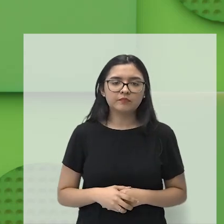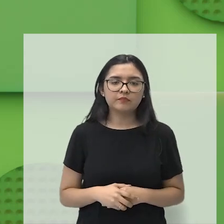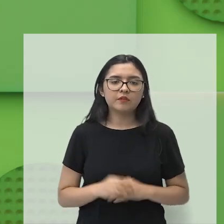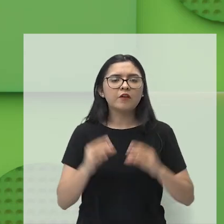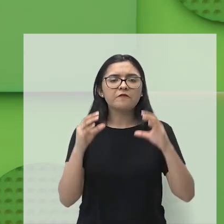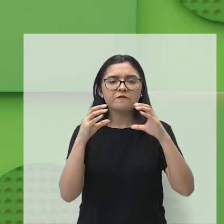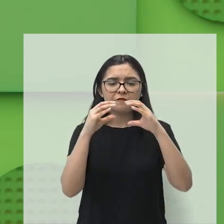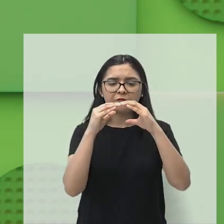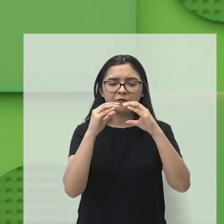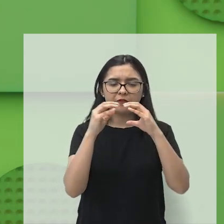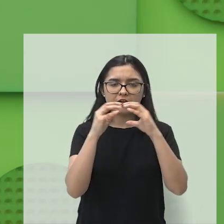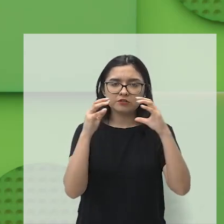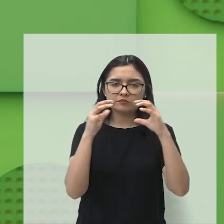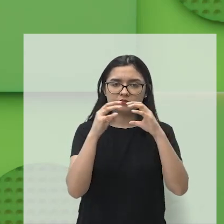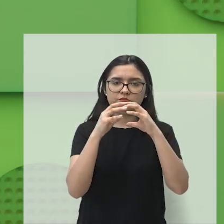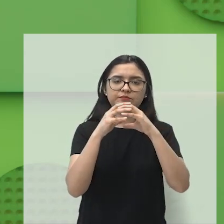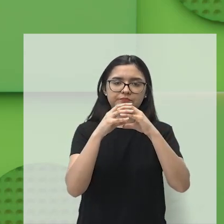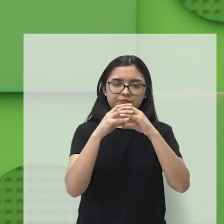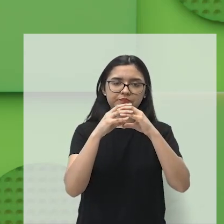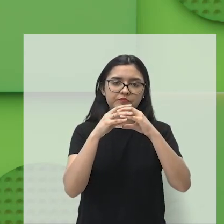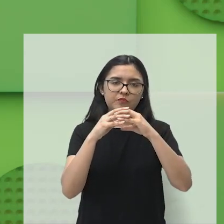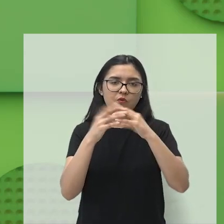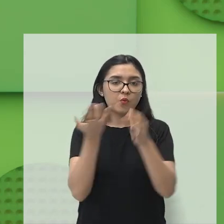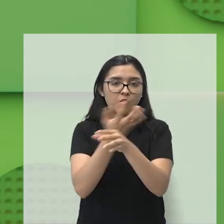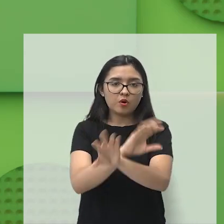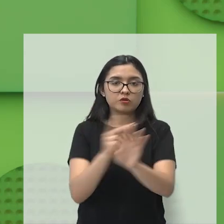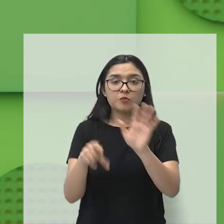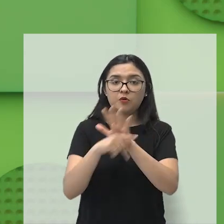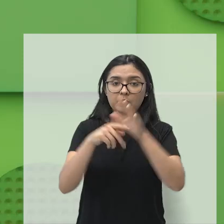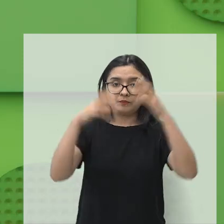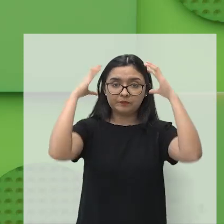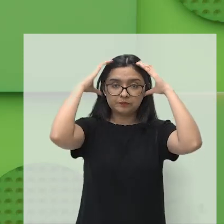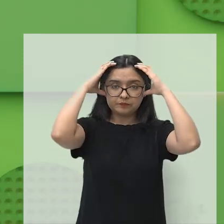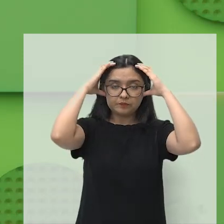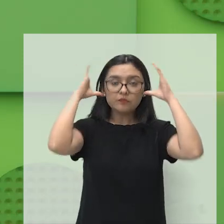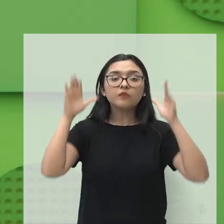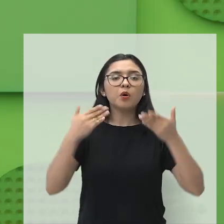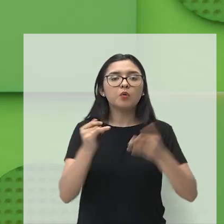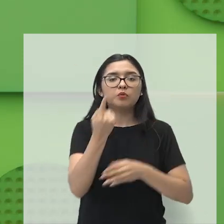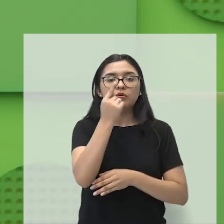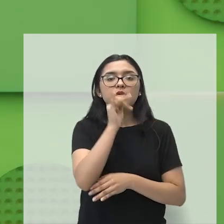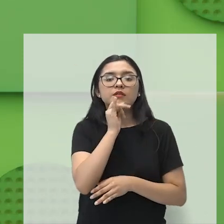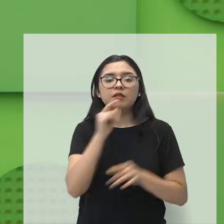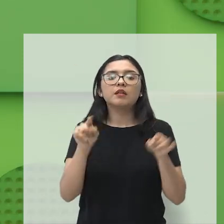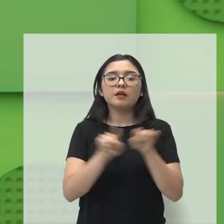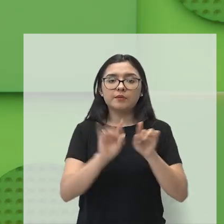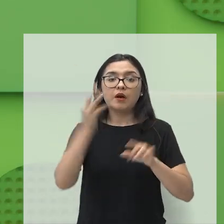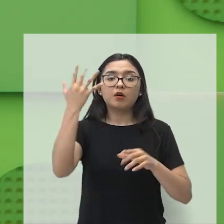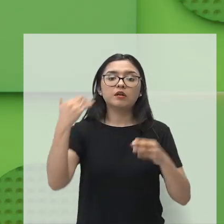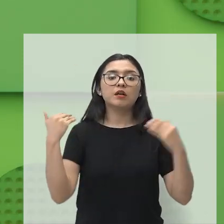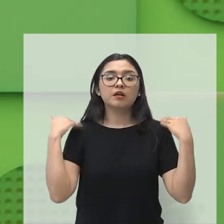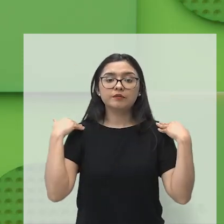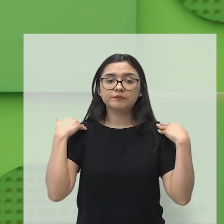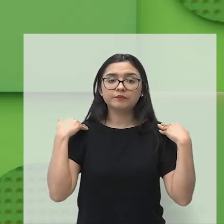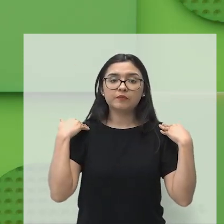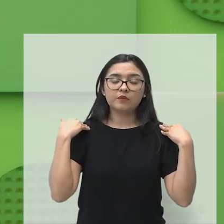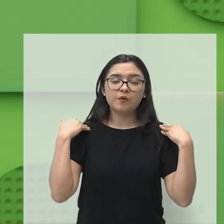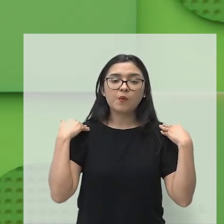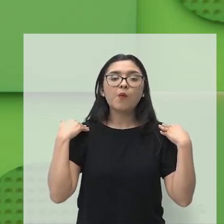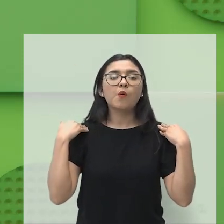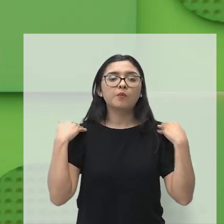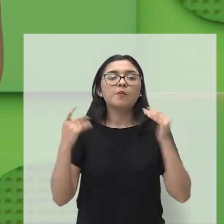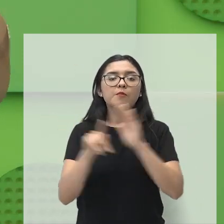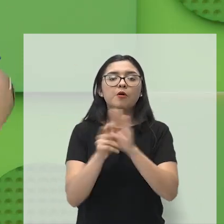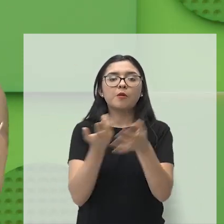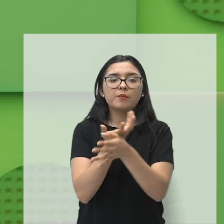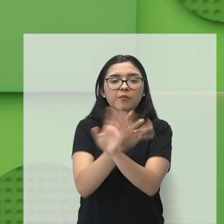O fechamento, a fundição desses ossos, certo? Um único exemplo. Isso acontece também no nosso ombro, os ossos